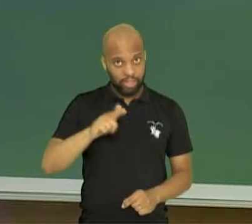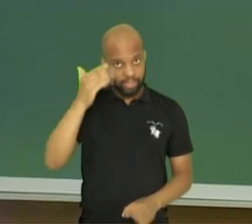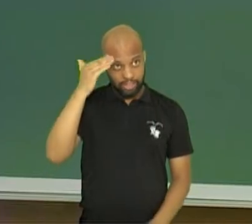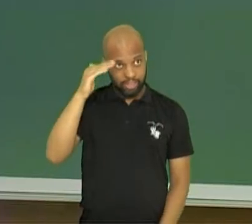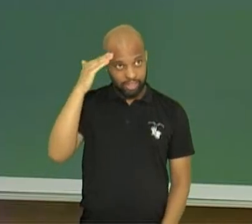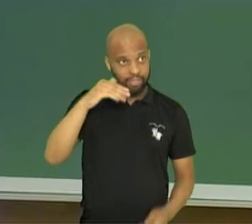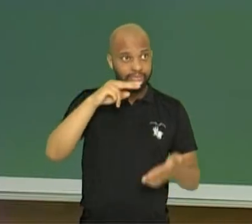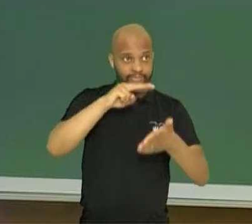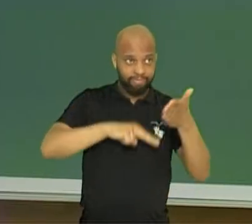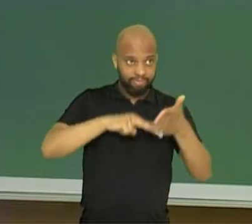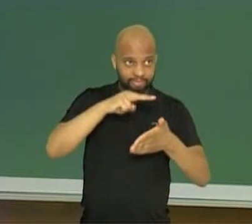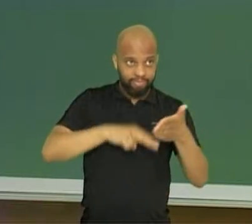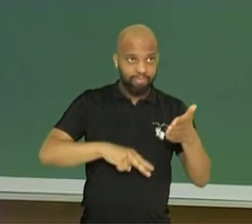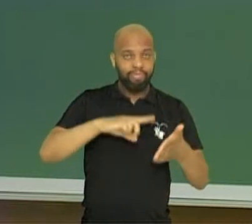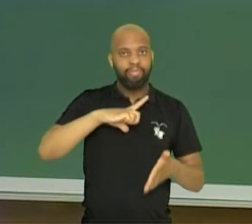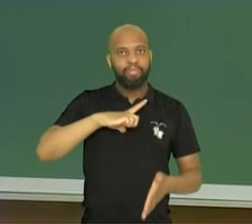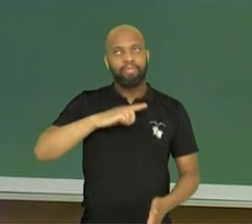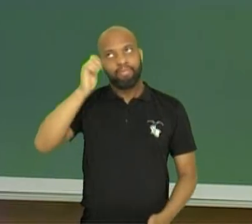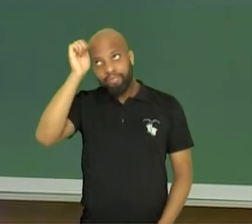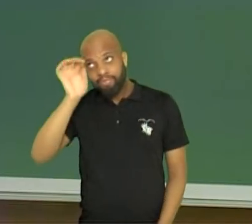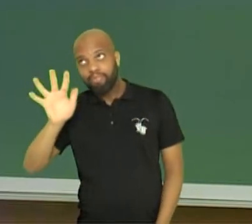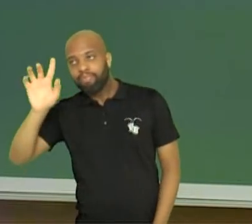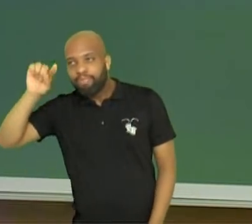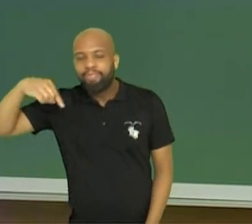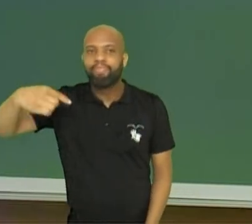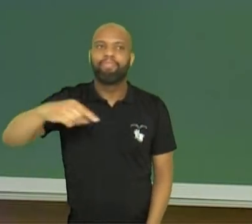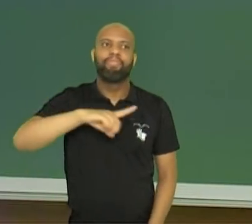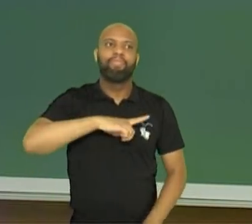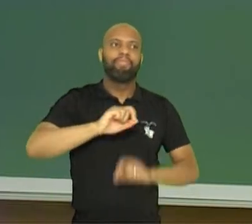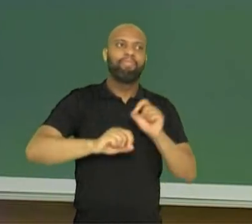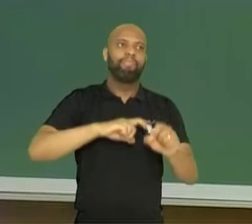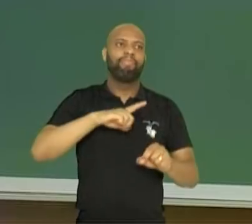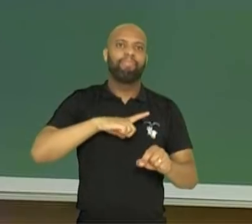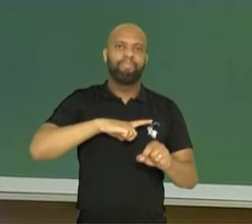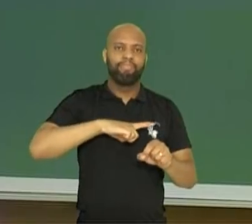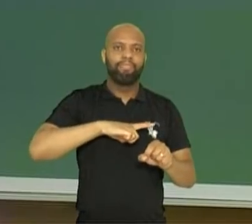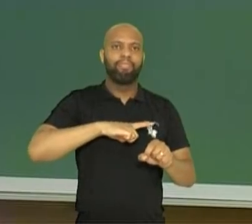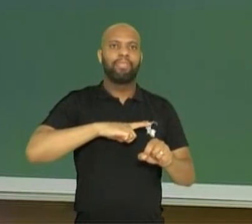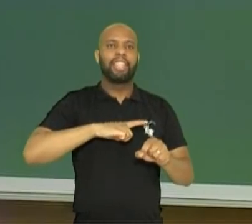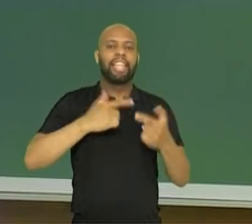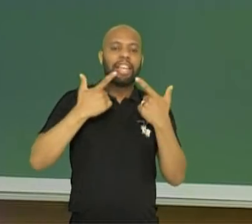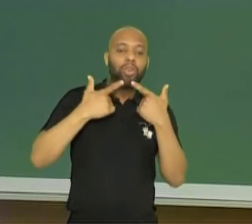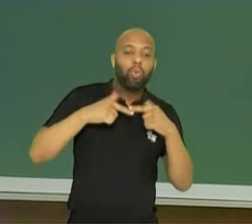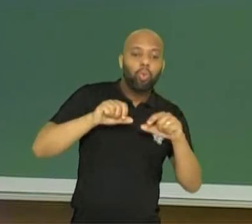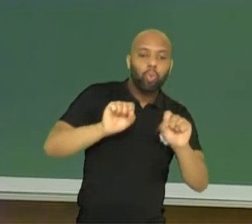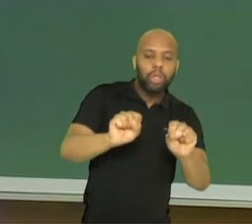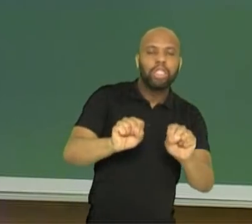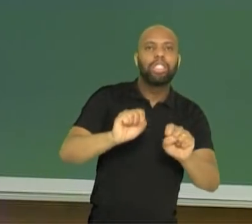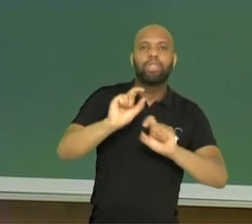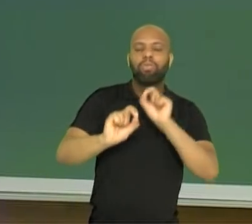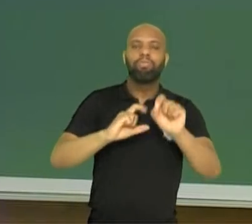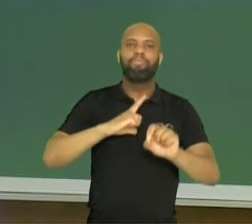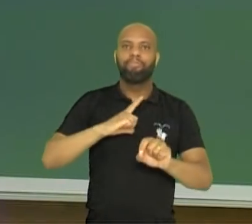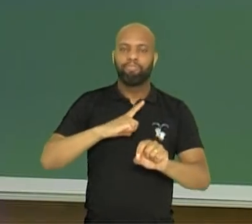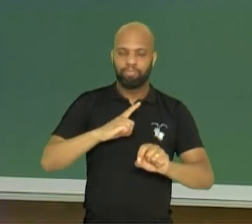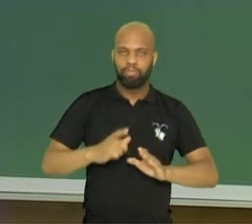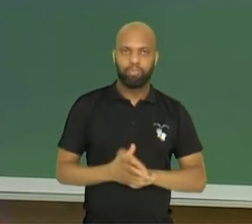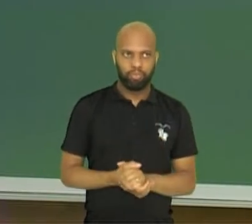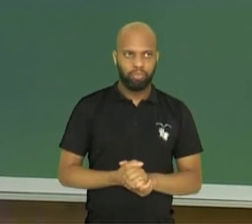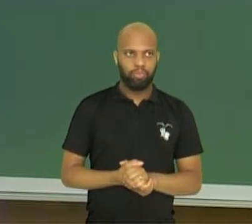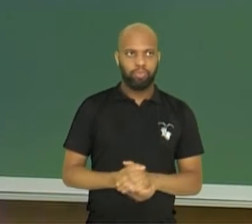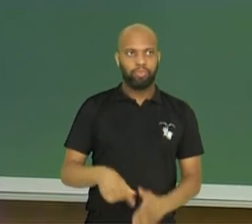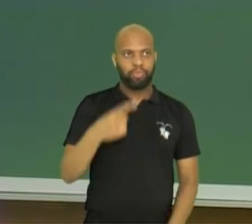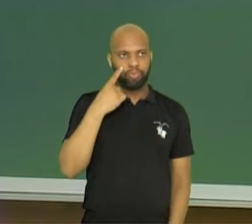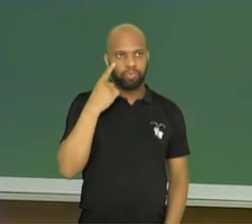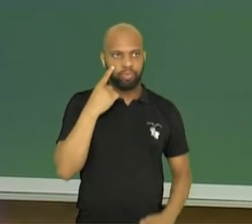pela leitura imagética e depois vamos para as marcas linguísticas, o que a gente tem aqui de composição. Então